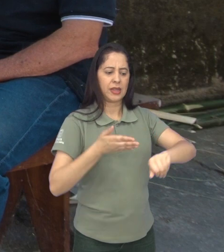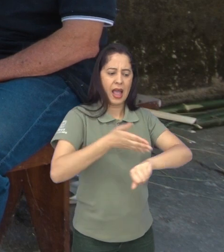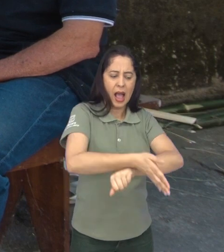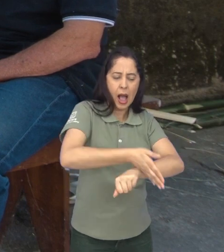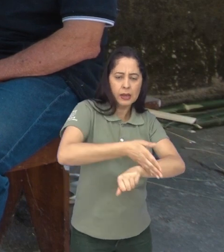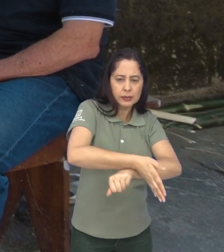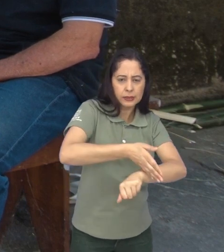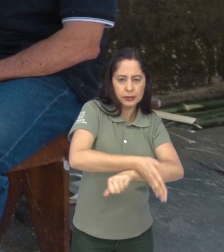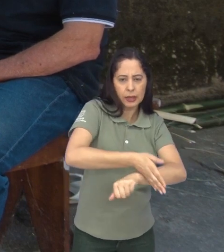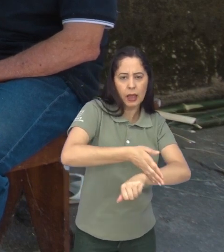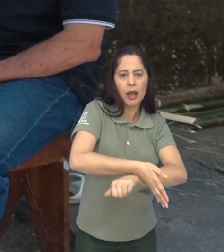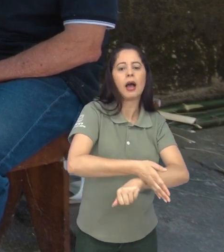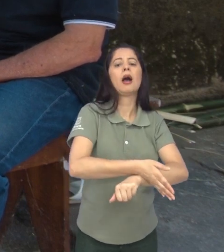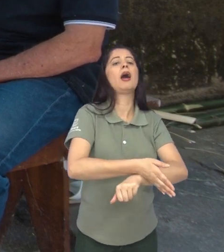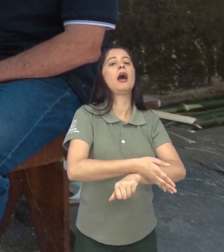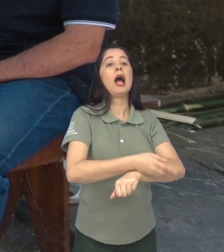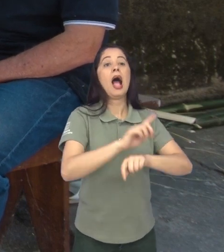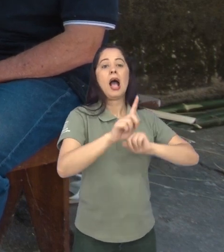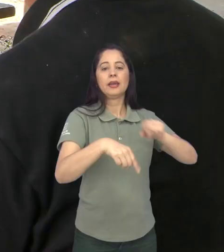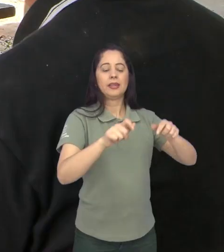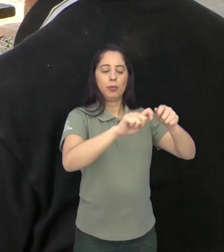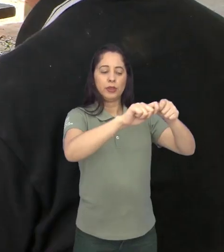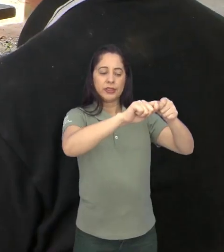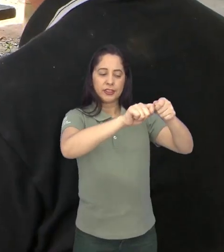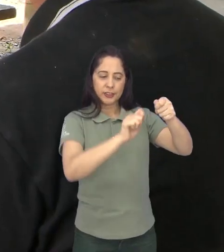os cortes, deixar todo